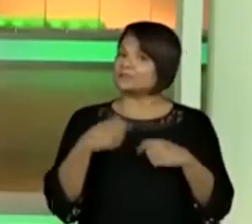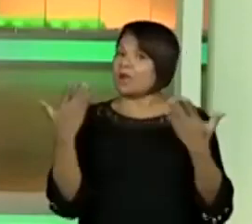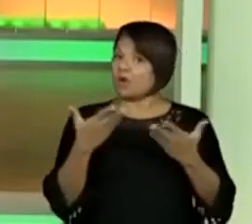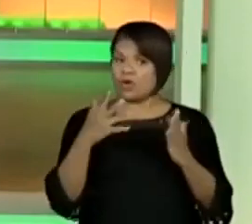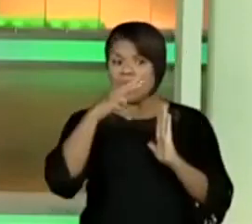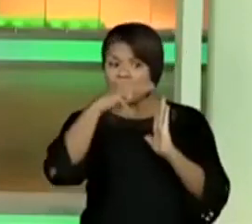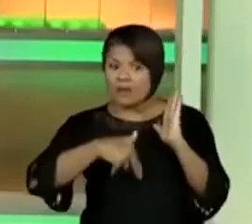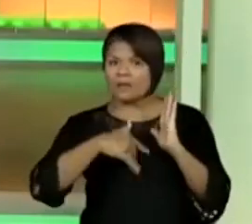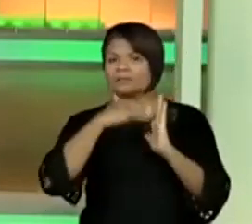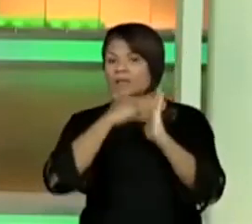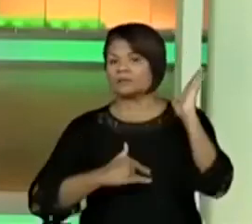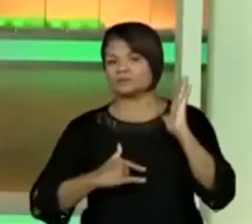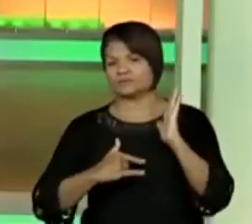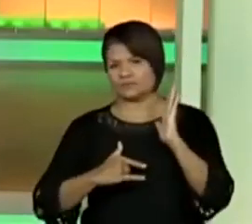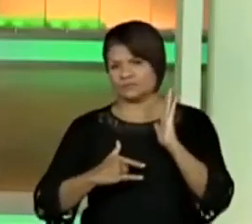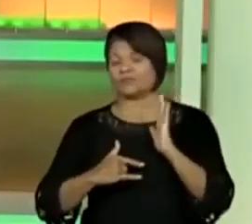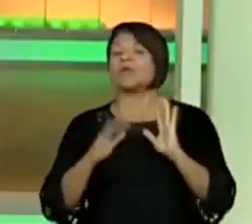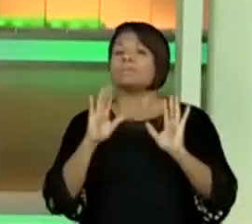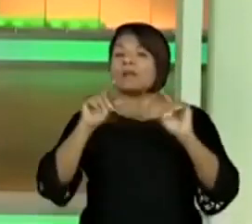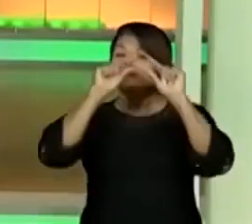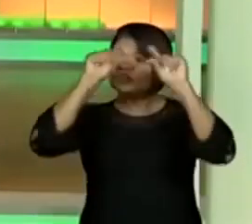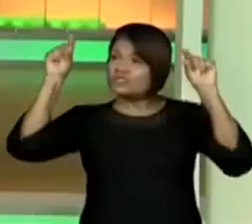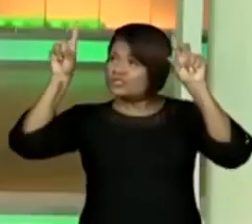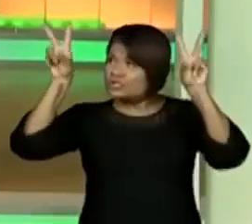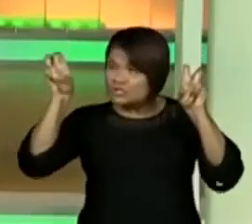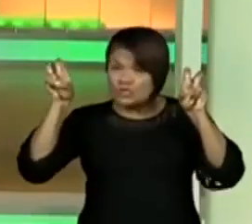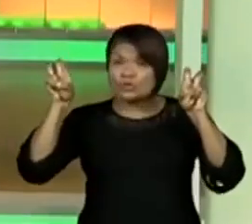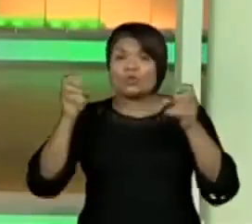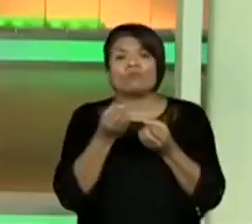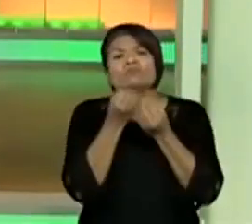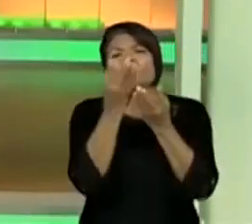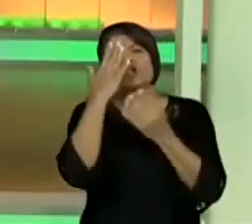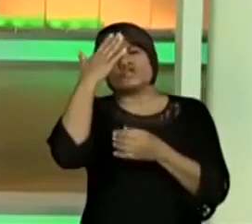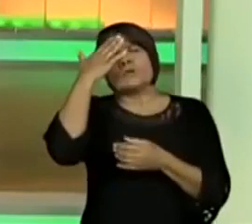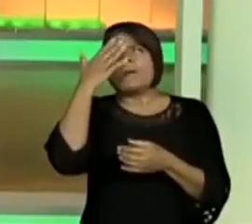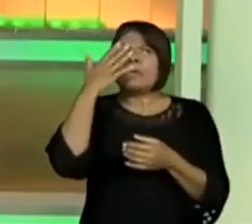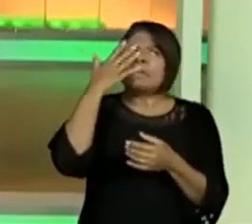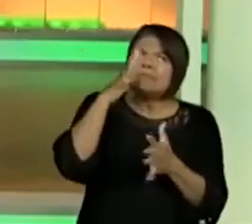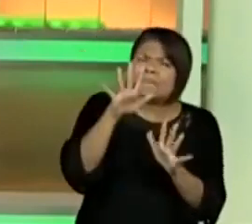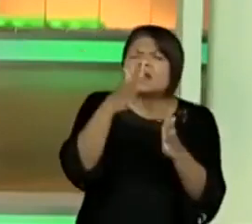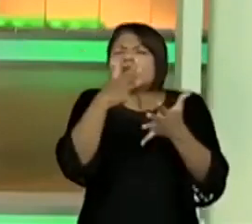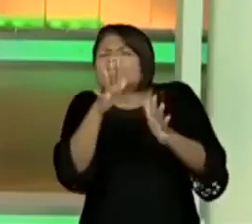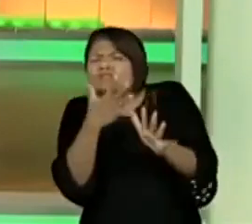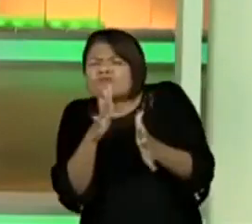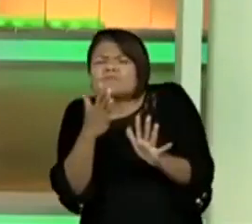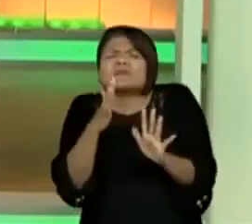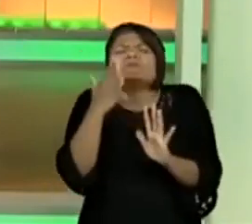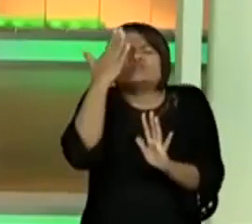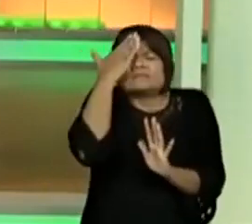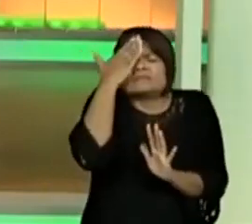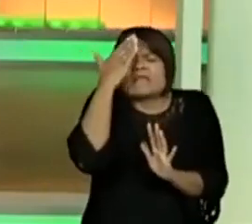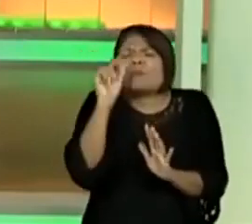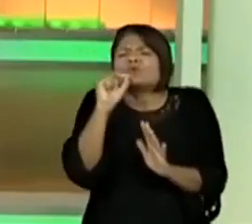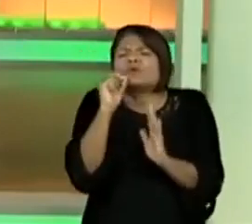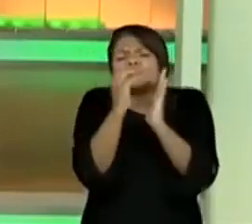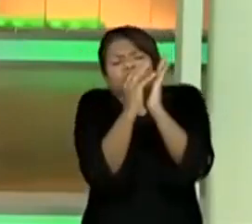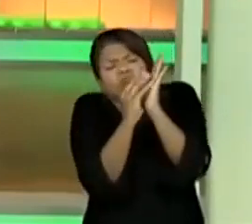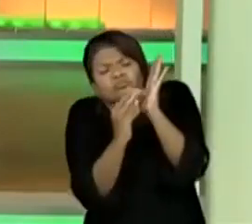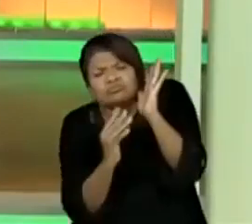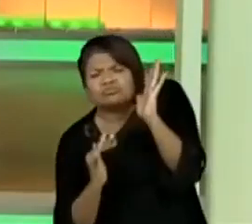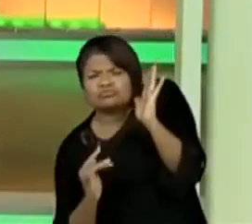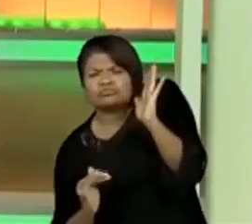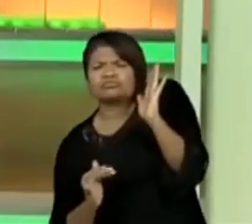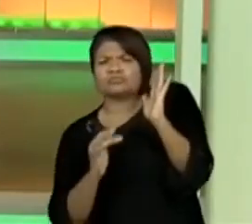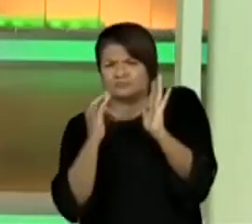para explorar. Mas pelo título de uma notícia, a gente já consegue saber qual vai vir o contexto. E aí eu faço